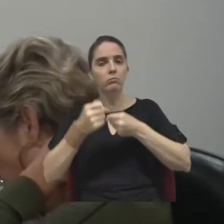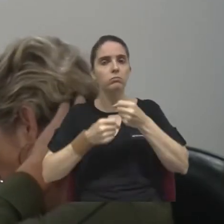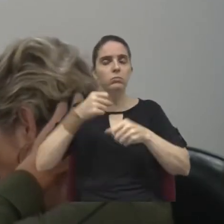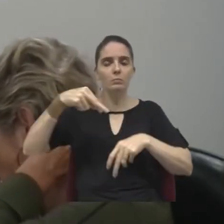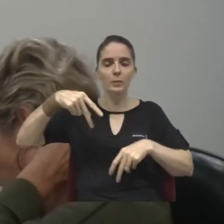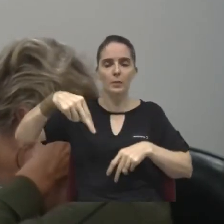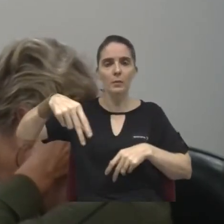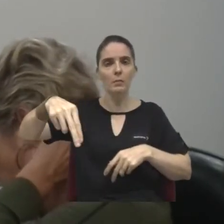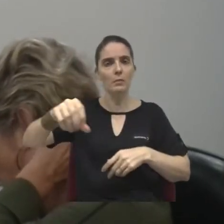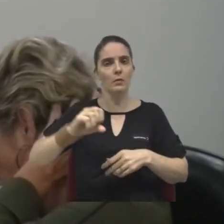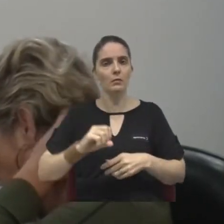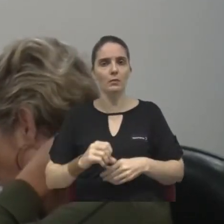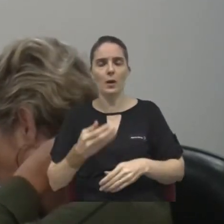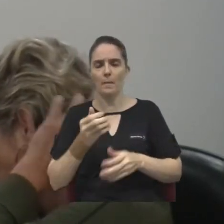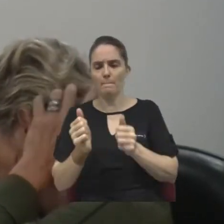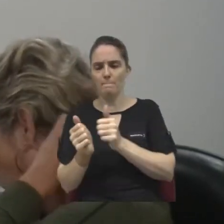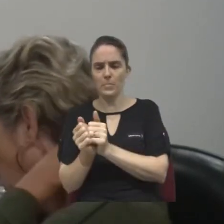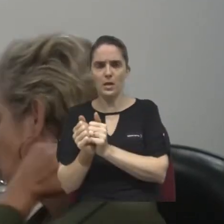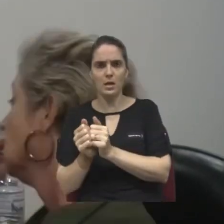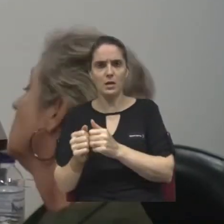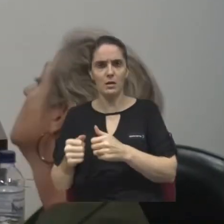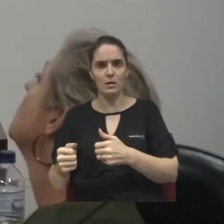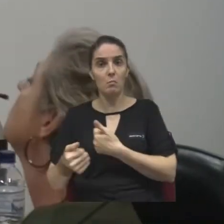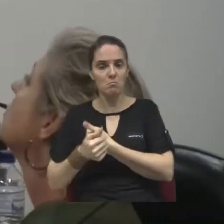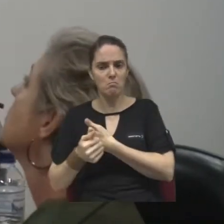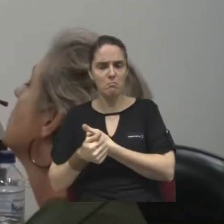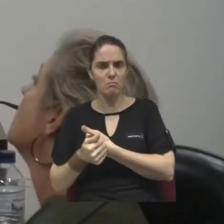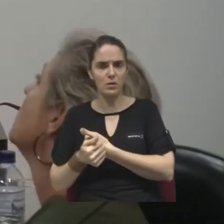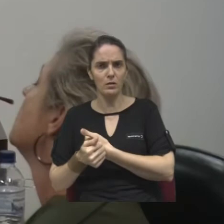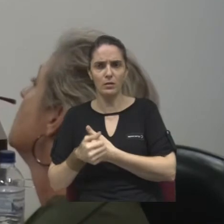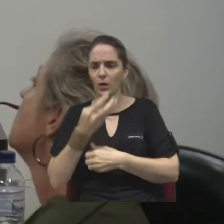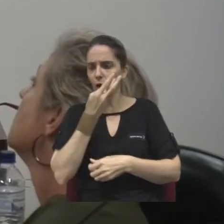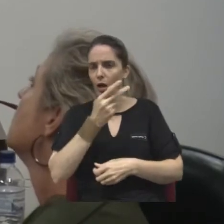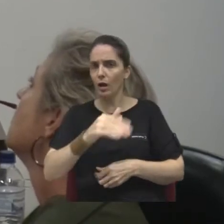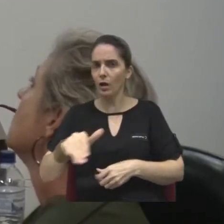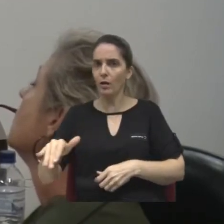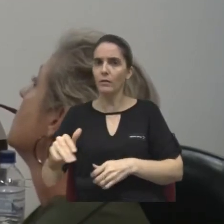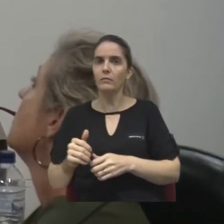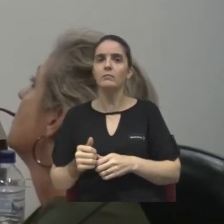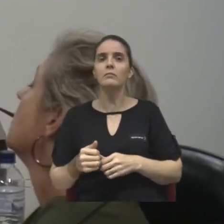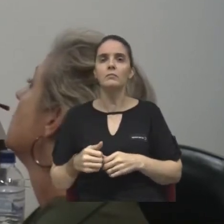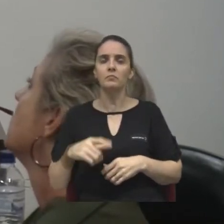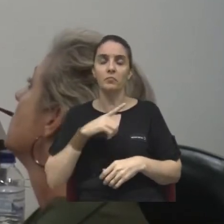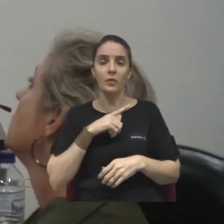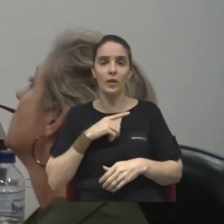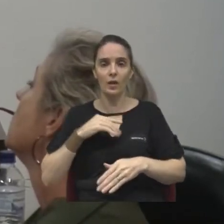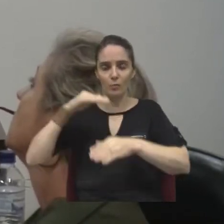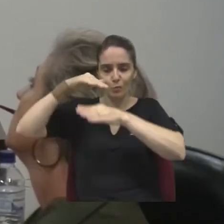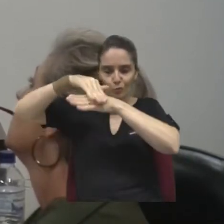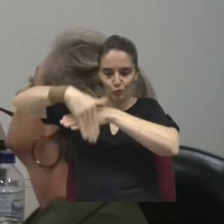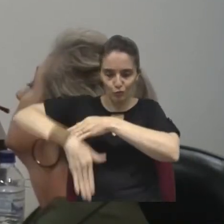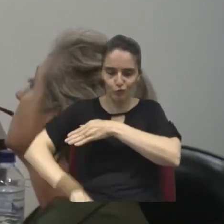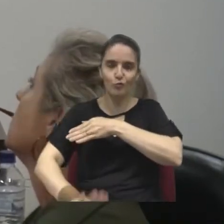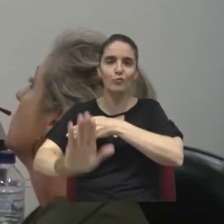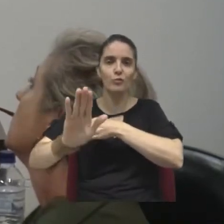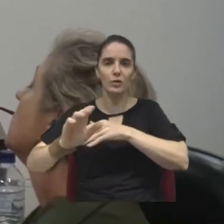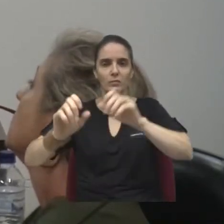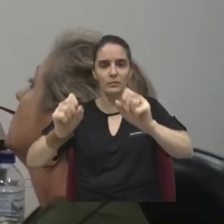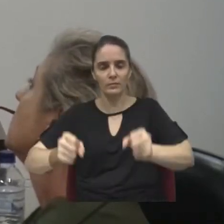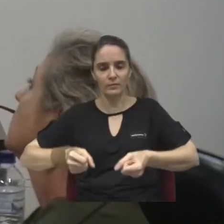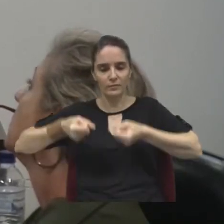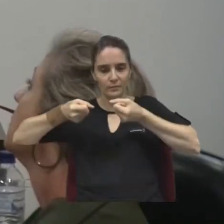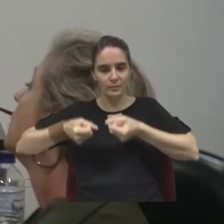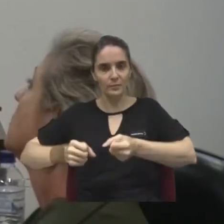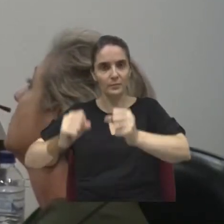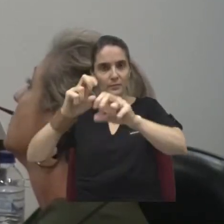criança. Vocês verem ali, bem em frente à padaria artesanal, tem escorregador, tem o balanço, onde fica várias crianças ali, várias